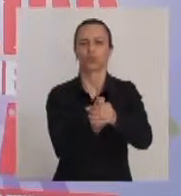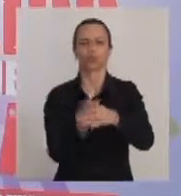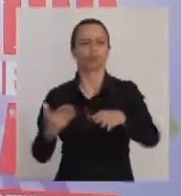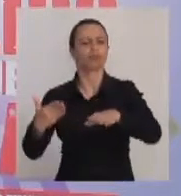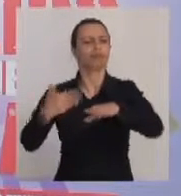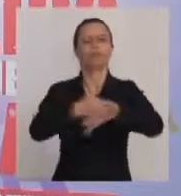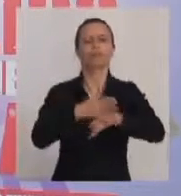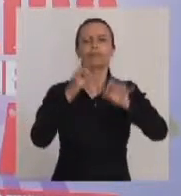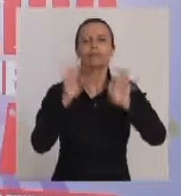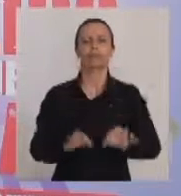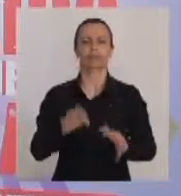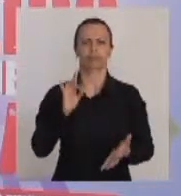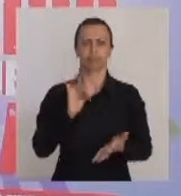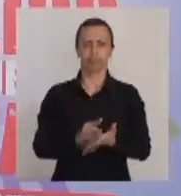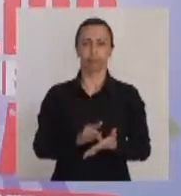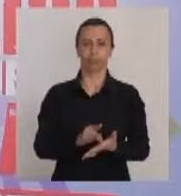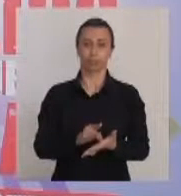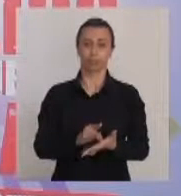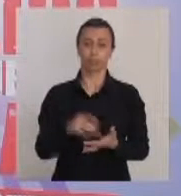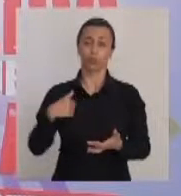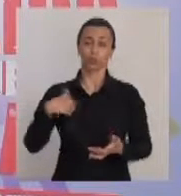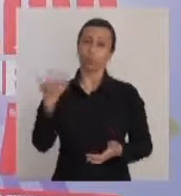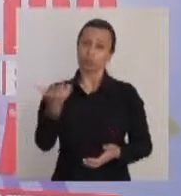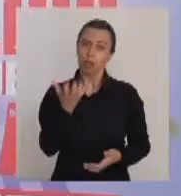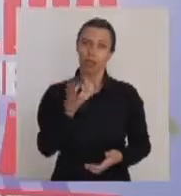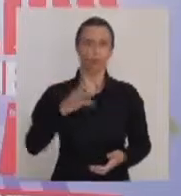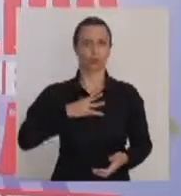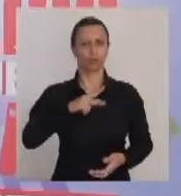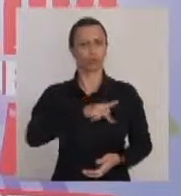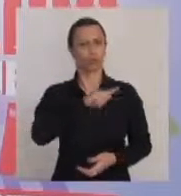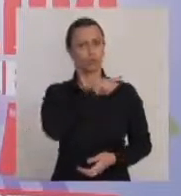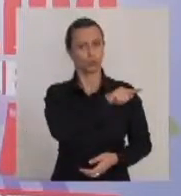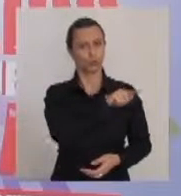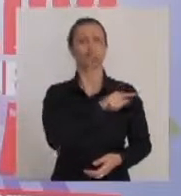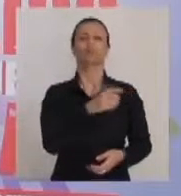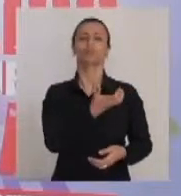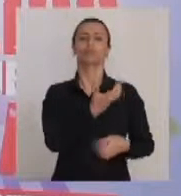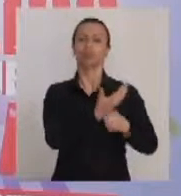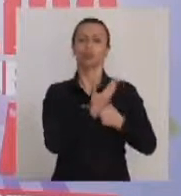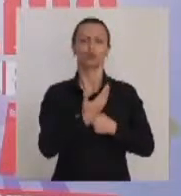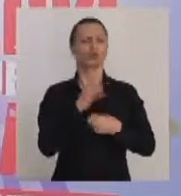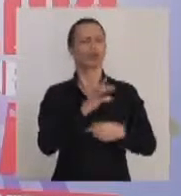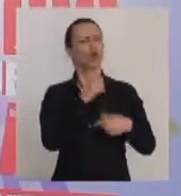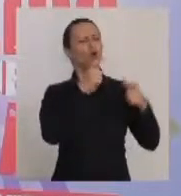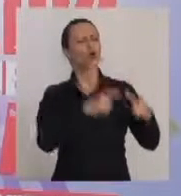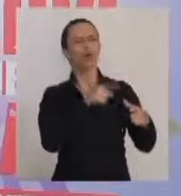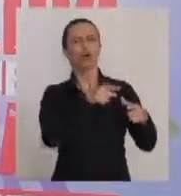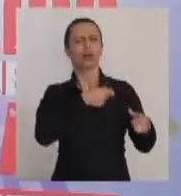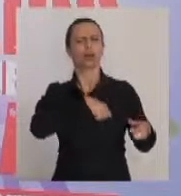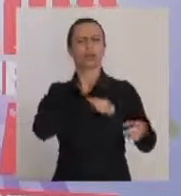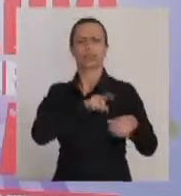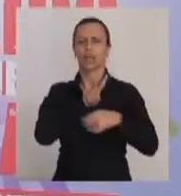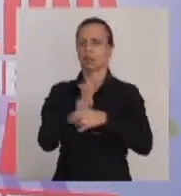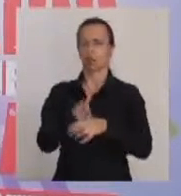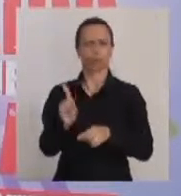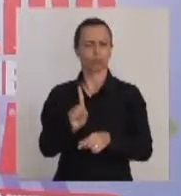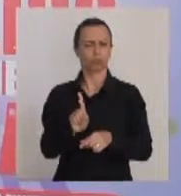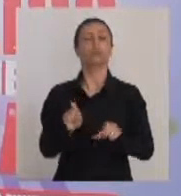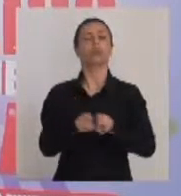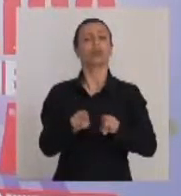né? Não tem como elas chegarem às vias de fato, né? Então nós queremos o Ministério Público, não só como